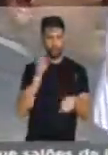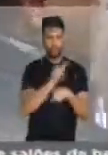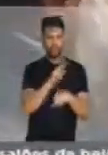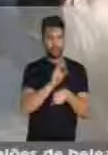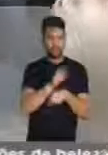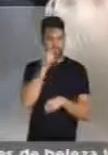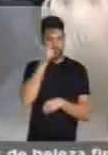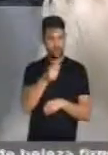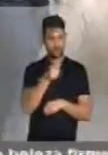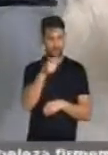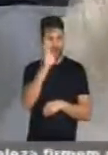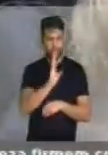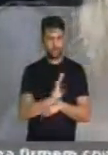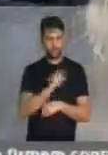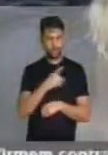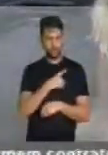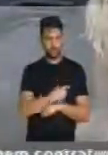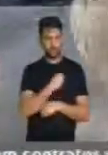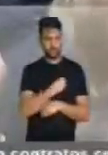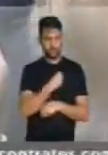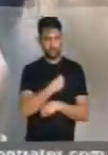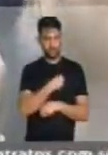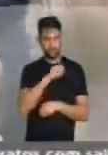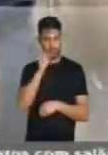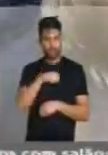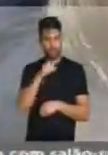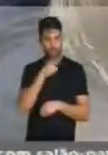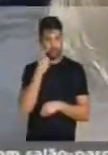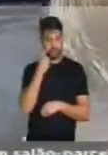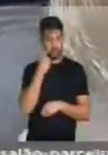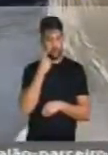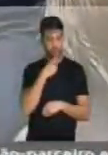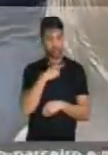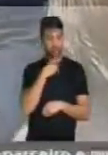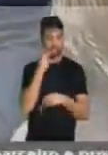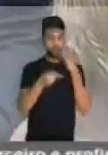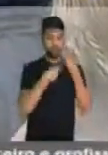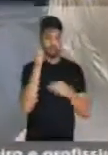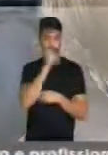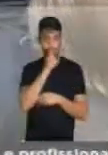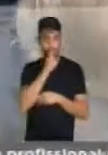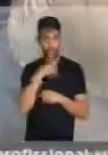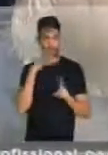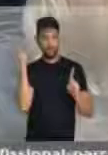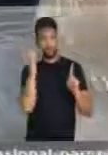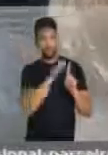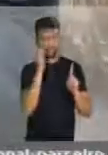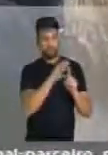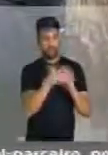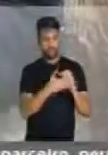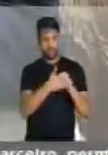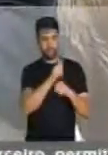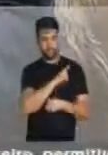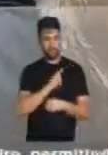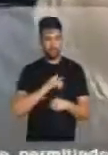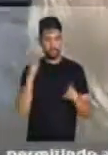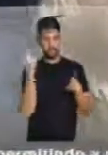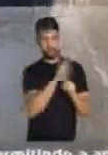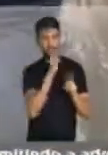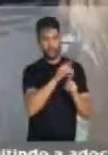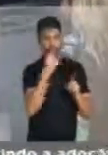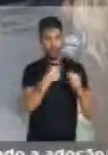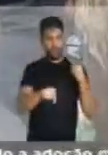defender os interesses do Brasil. Sim, sim. Para caluniar, para agredir a base do governo e agredir o